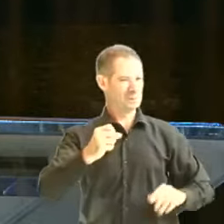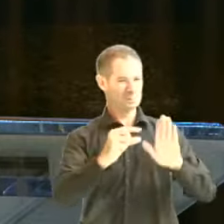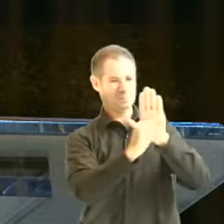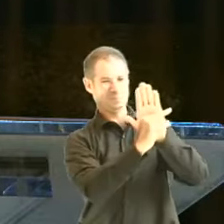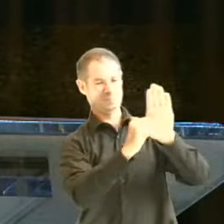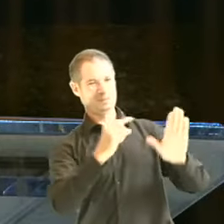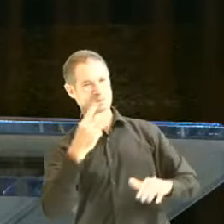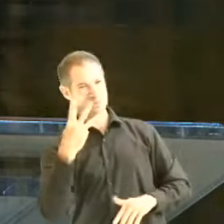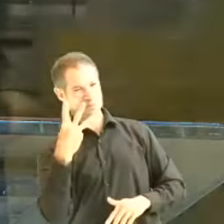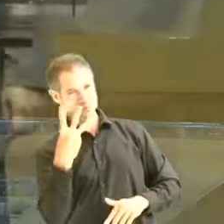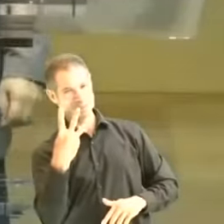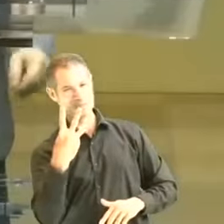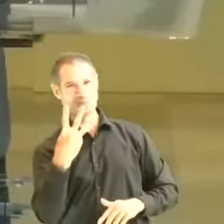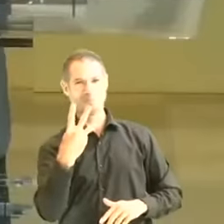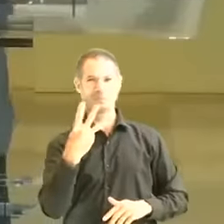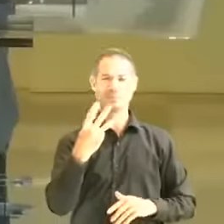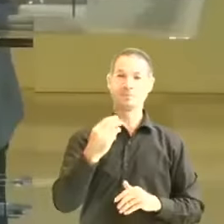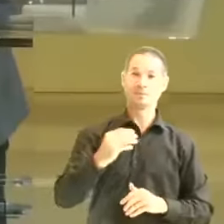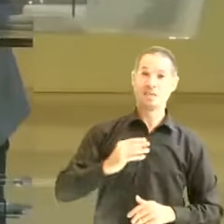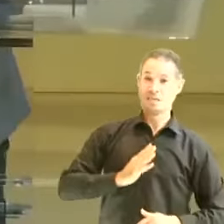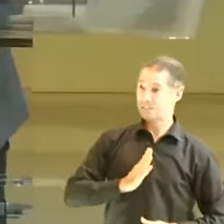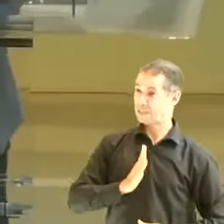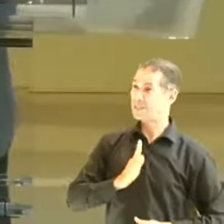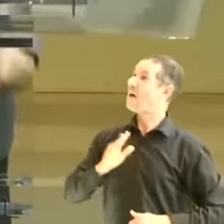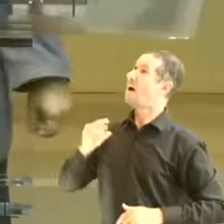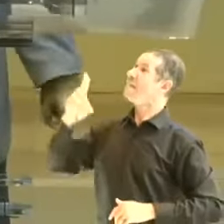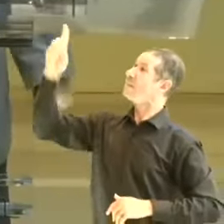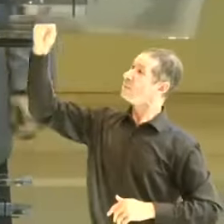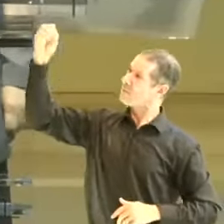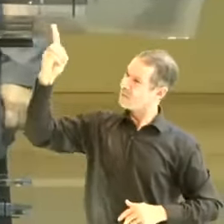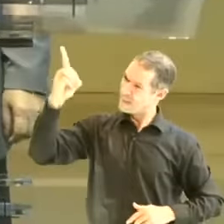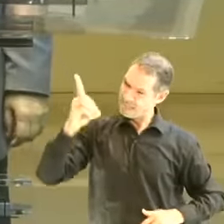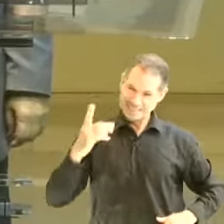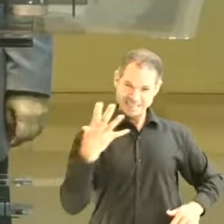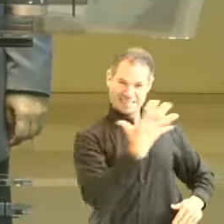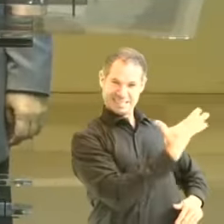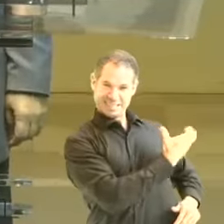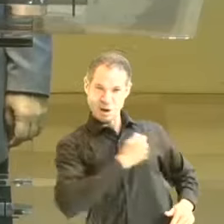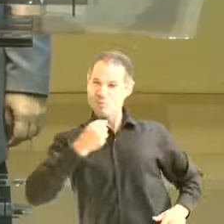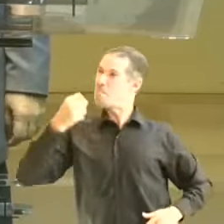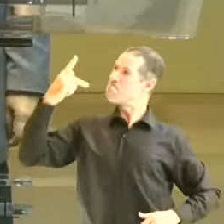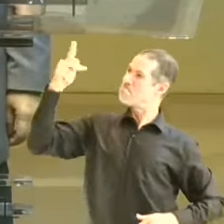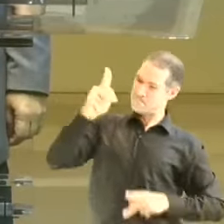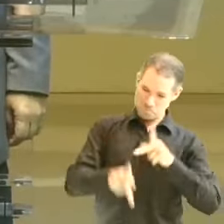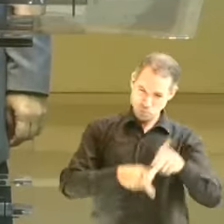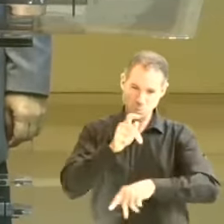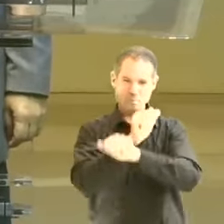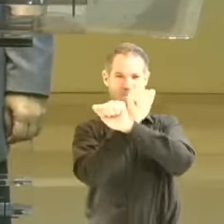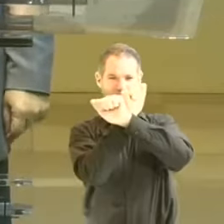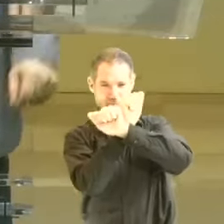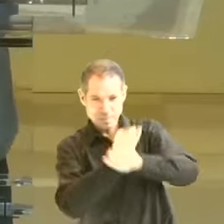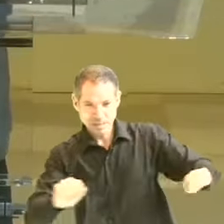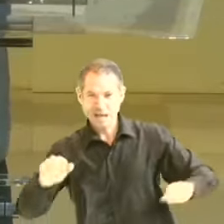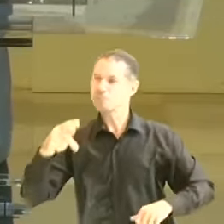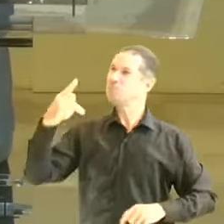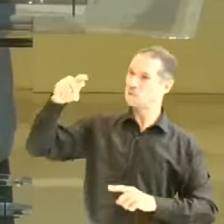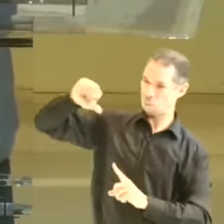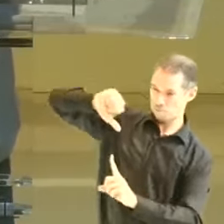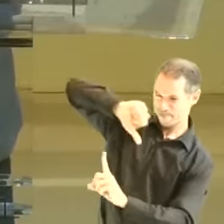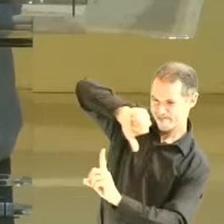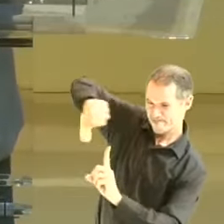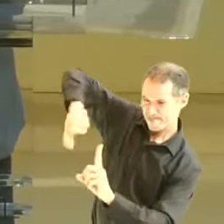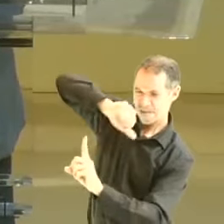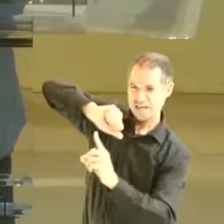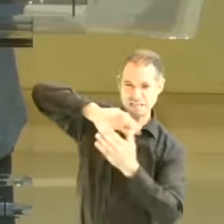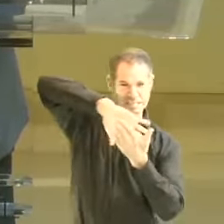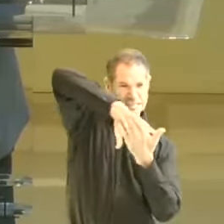versículo 13 diz assim, saíste para salvar o teu povo, para libertar o teu ungido, esmagaste